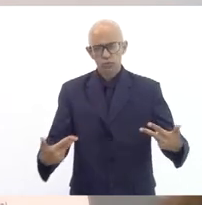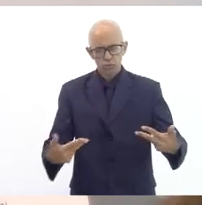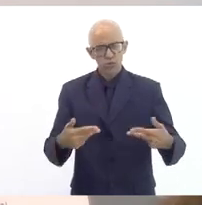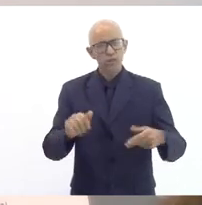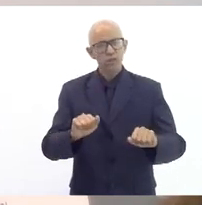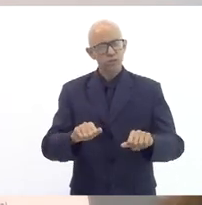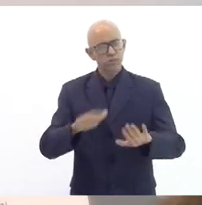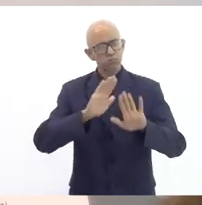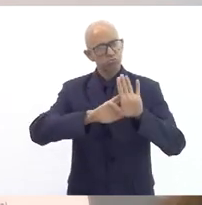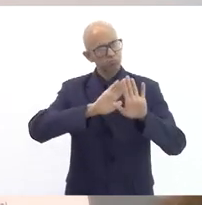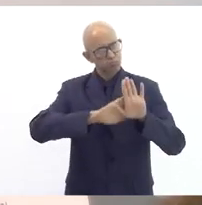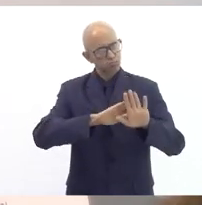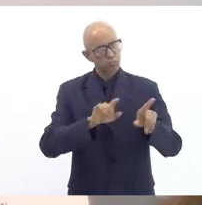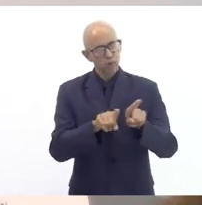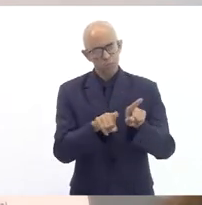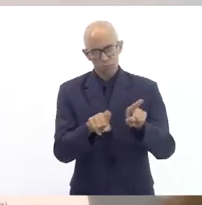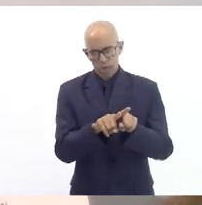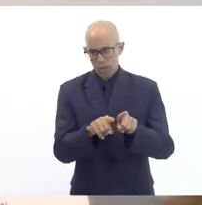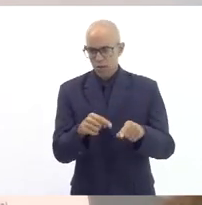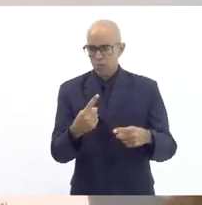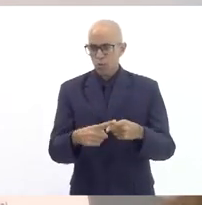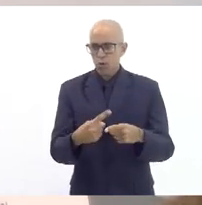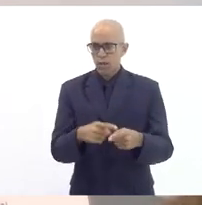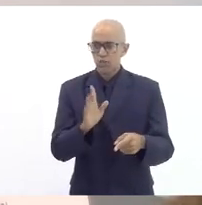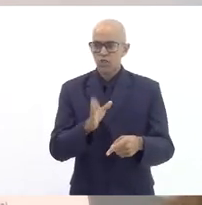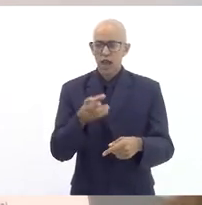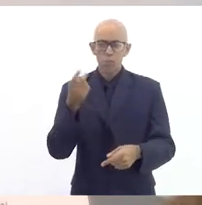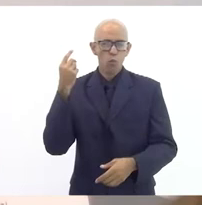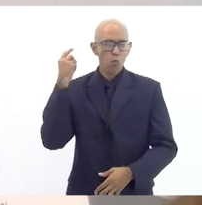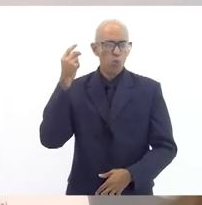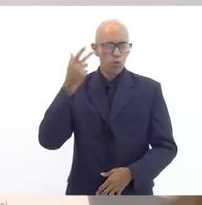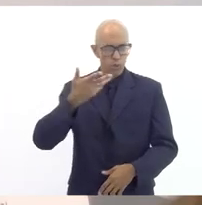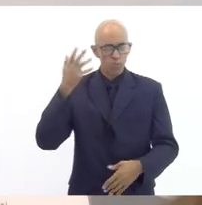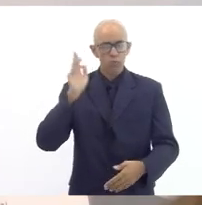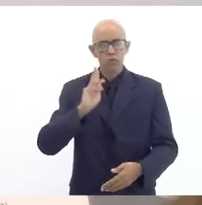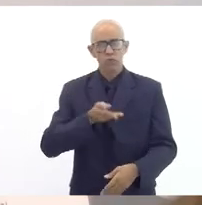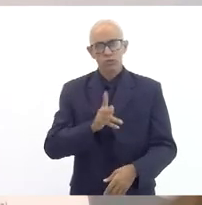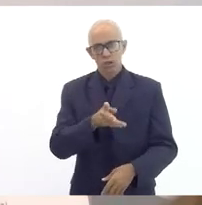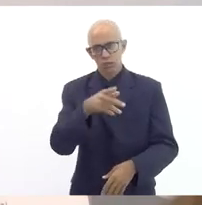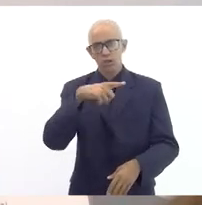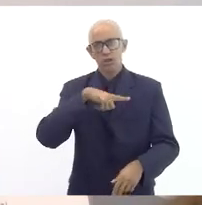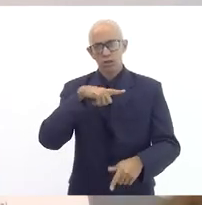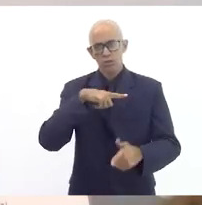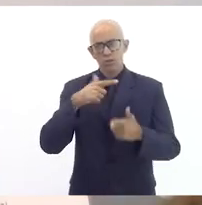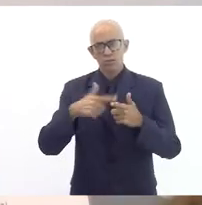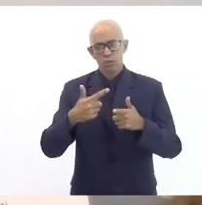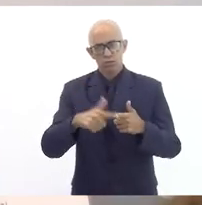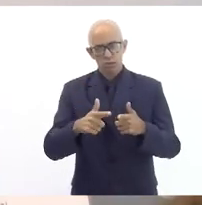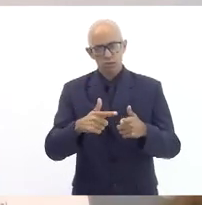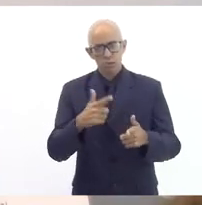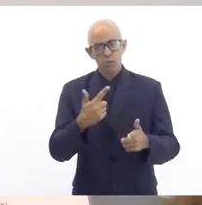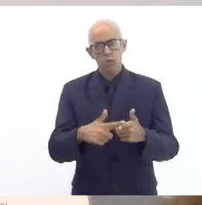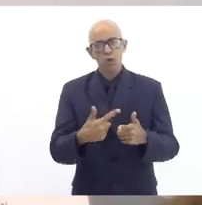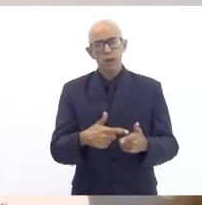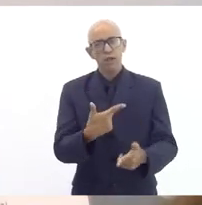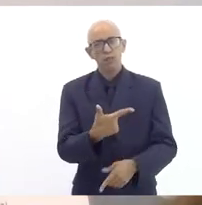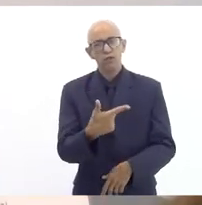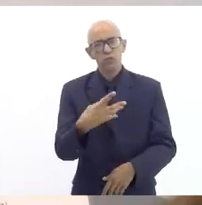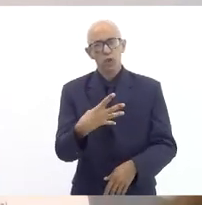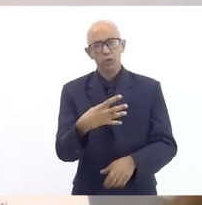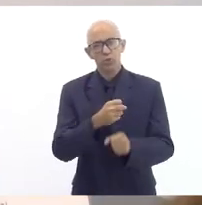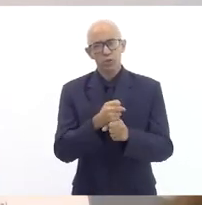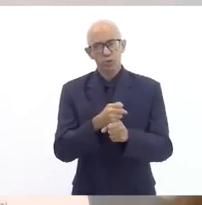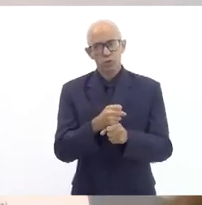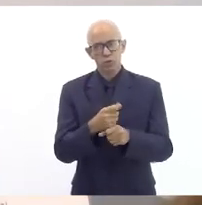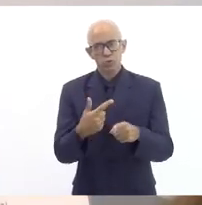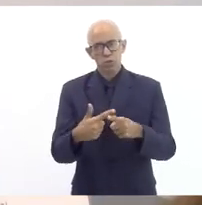jogar pedra no telhado, porque, olha só, há muitos anos existia, sempre existiu isso. Então, por que há 24 anos tem e por que